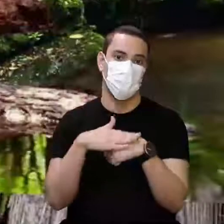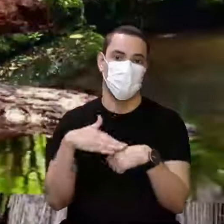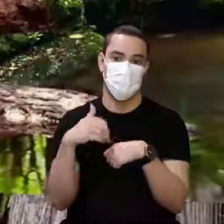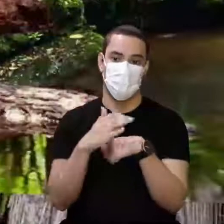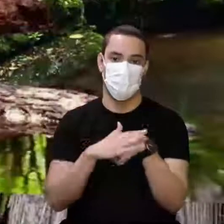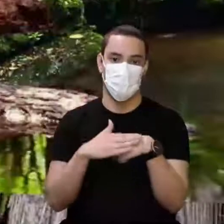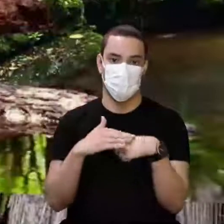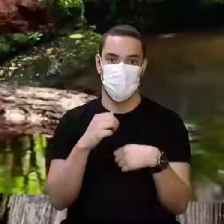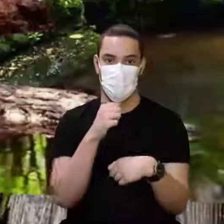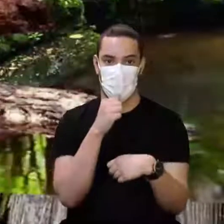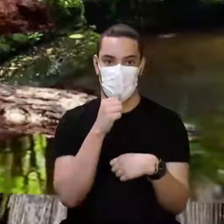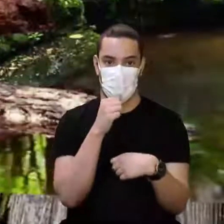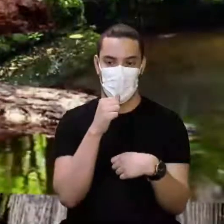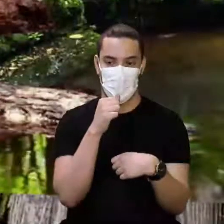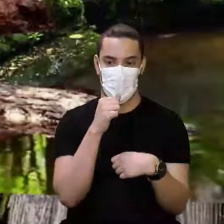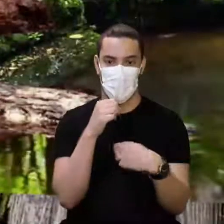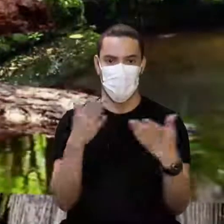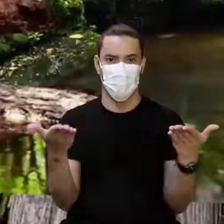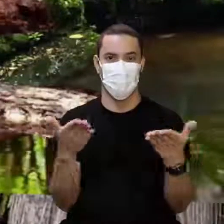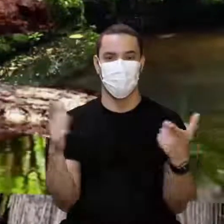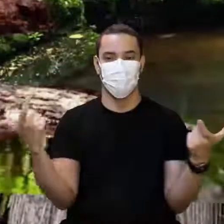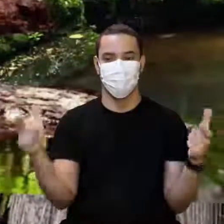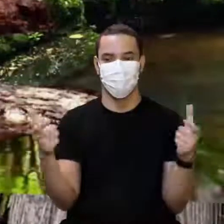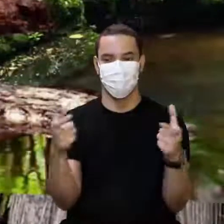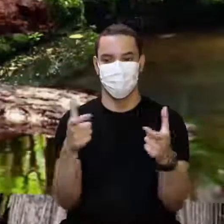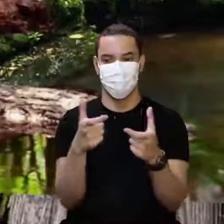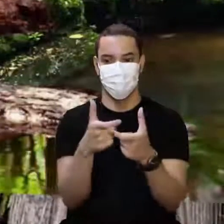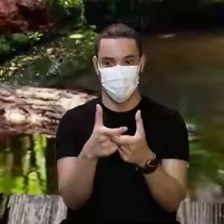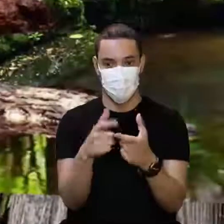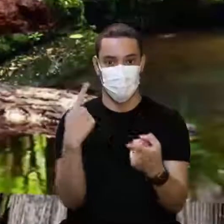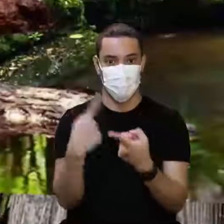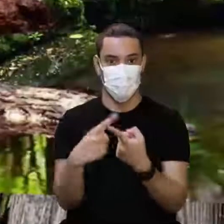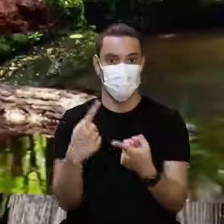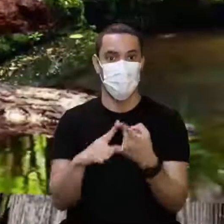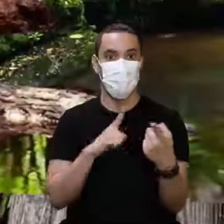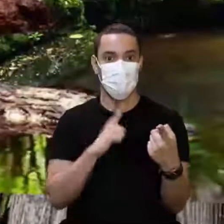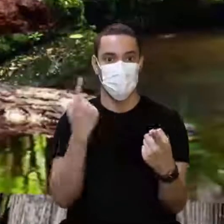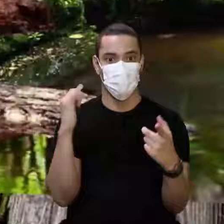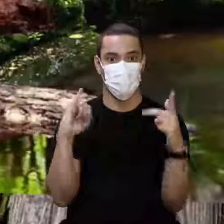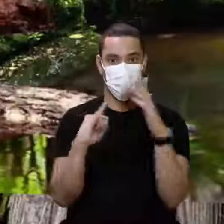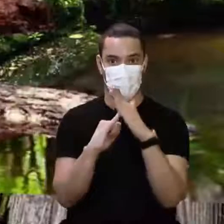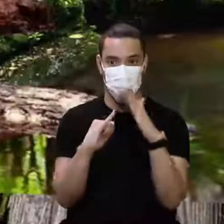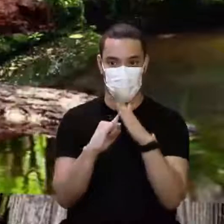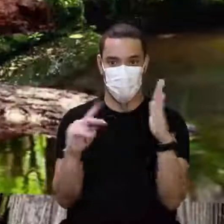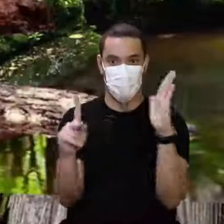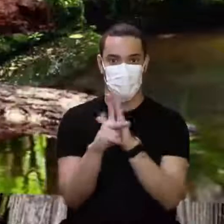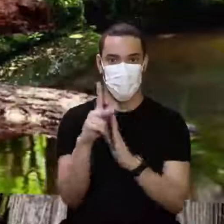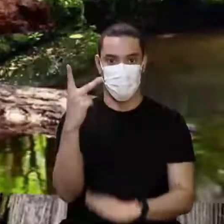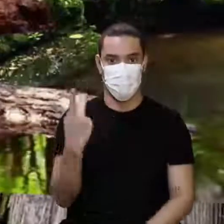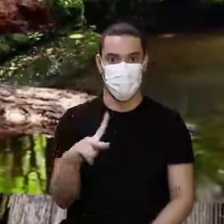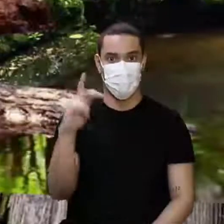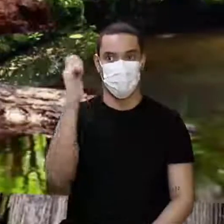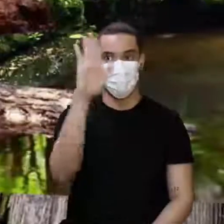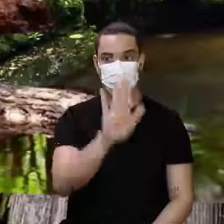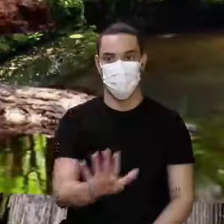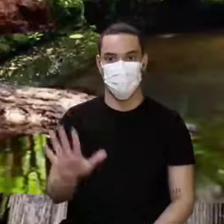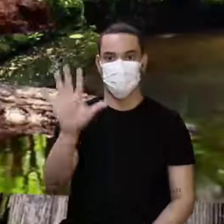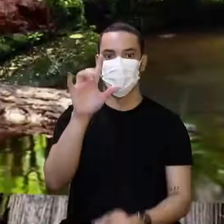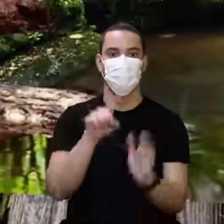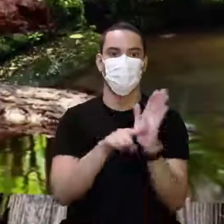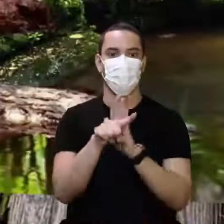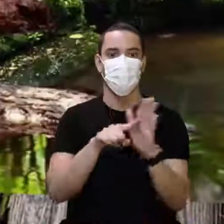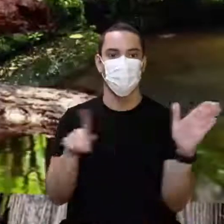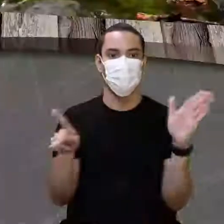tendo, agora a população está muito reduzida. A gente tem um instituto aqui, Instituto Nacional de Pesquisas